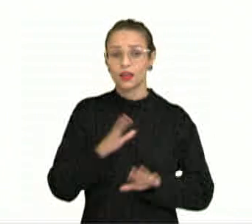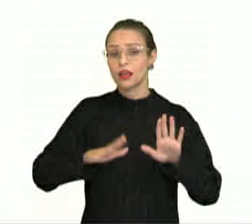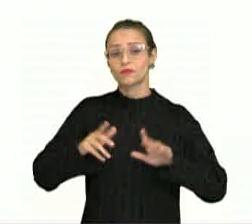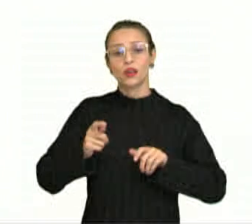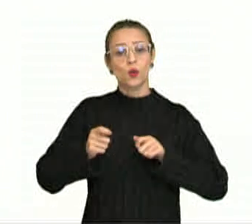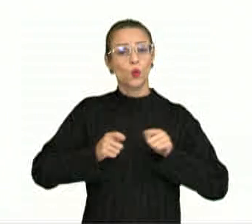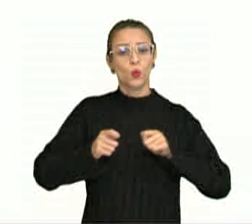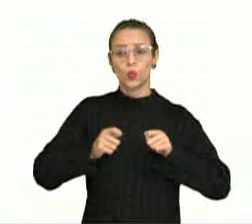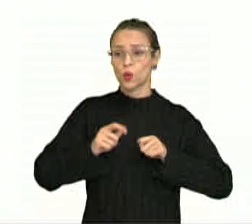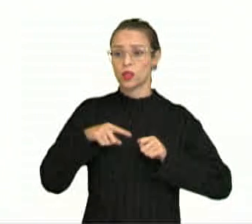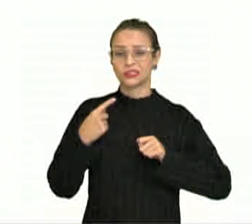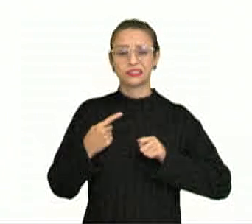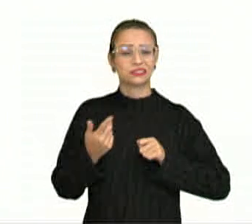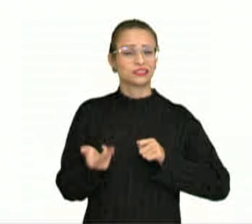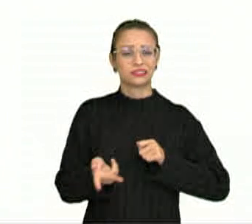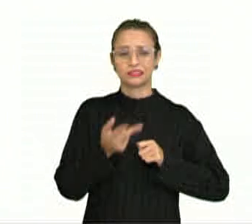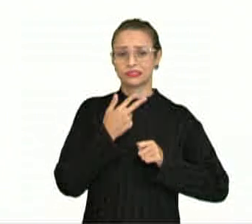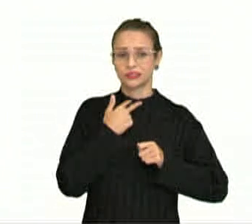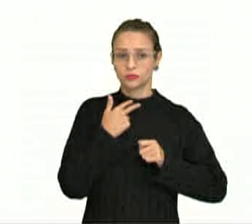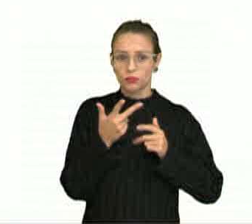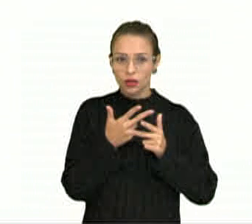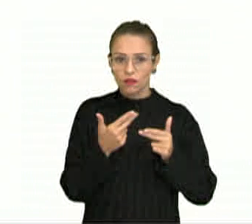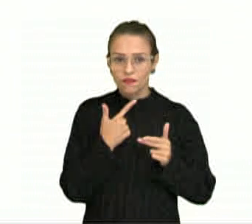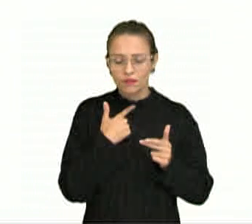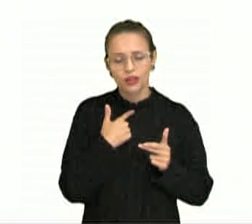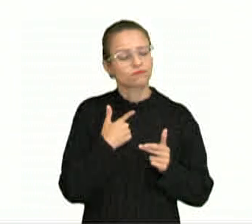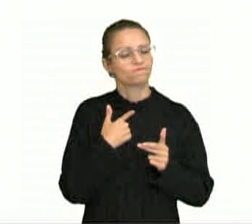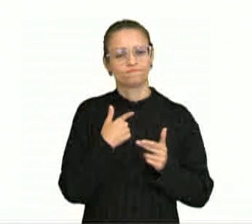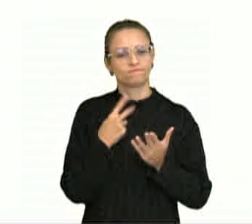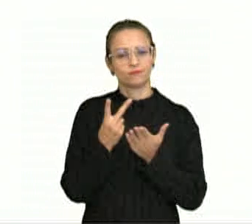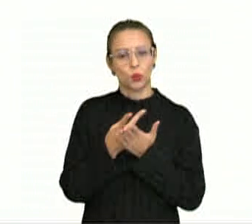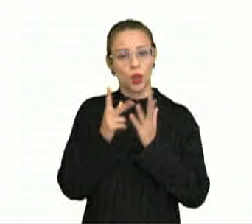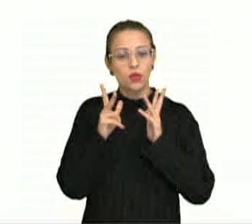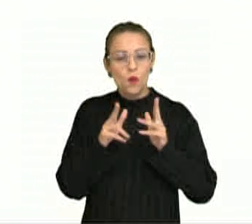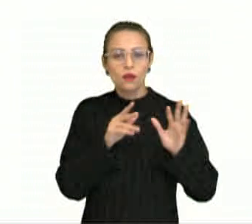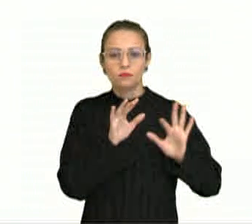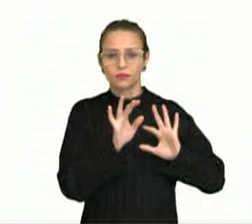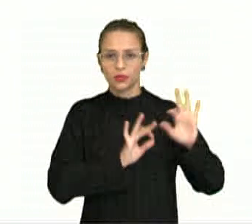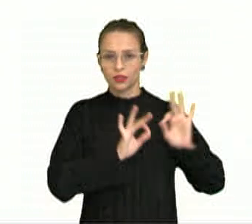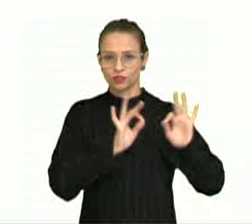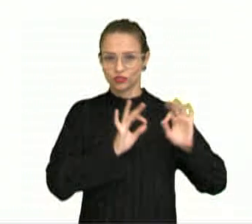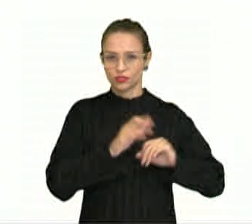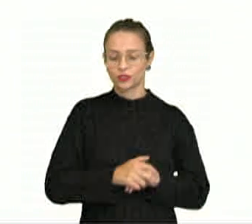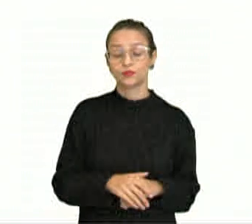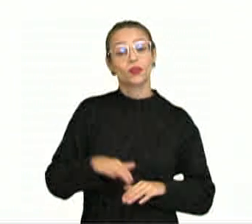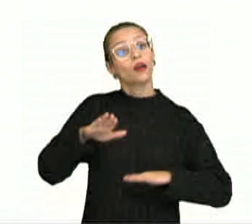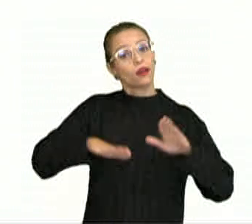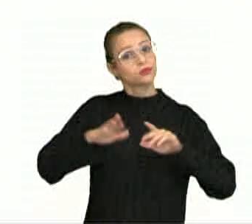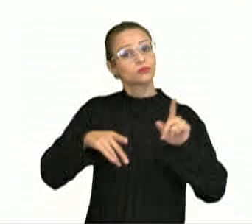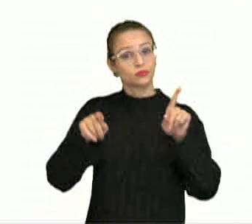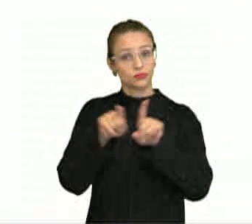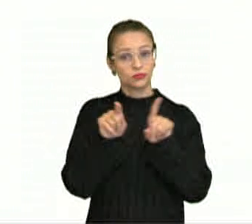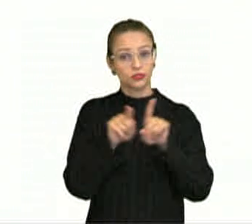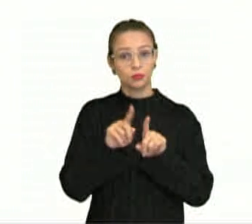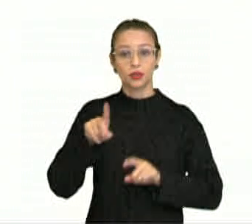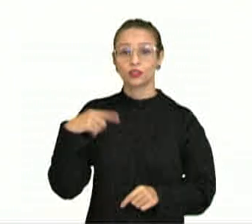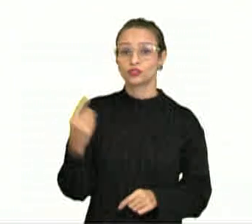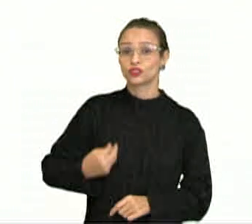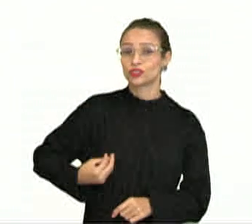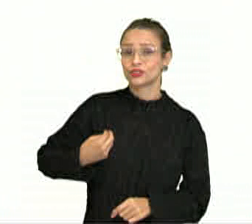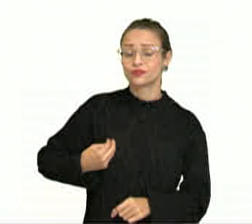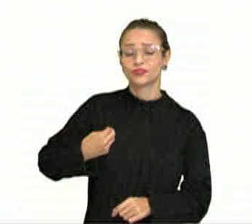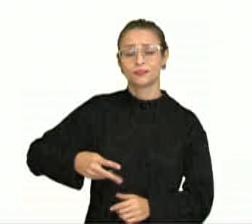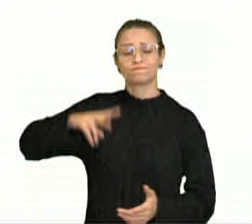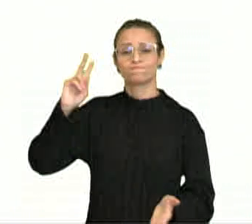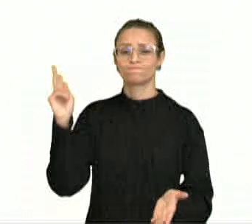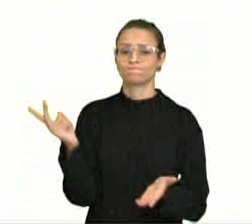nosso controle e algo que desejamos pode não acontecer como planejado. Algumas vezes, inclusive, vivenciamos